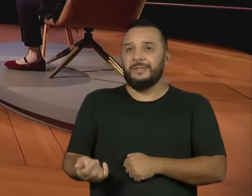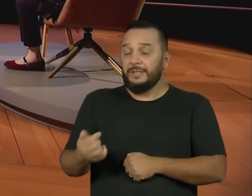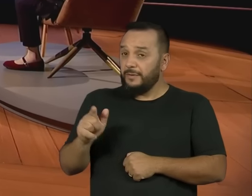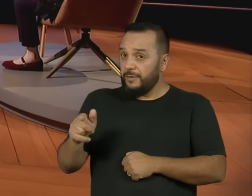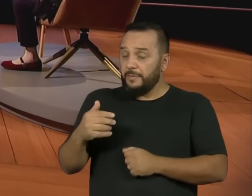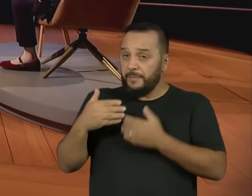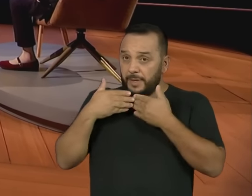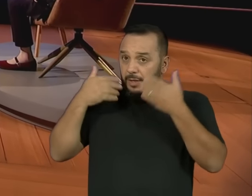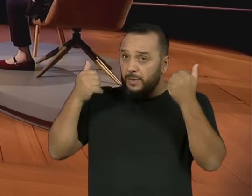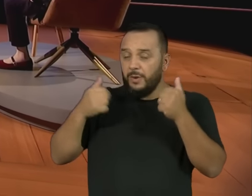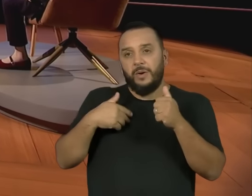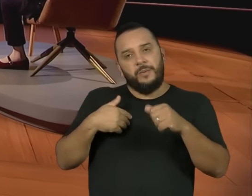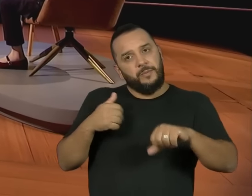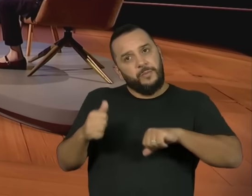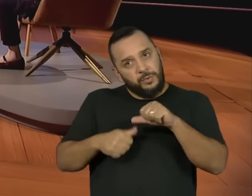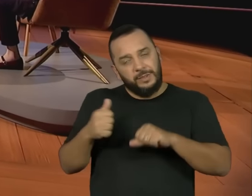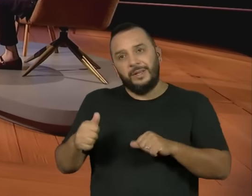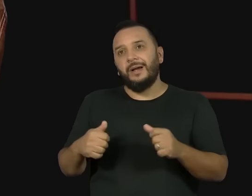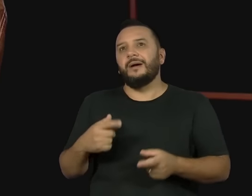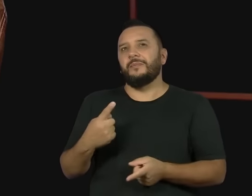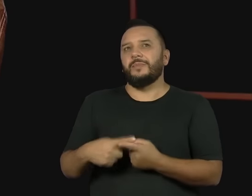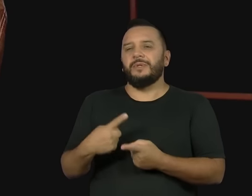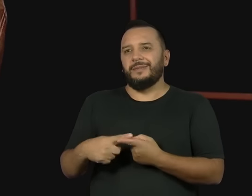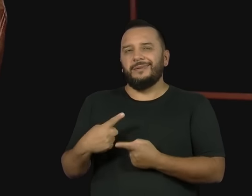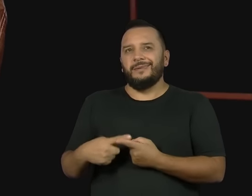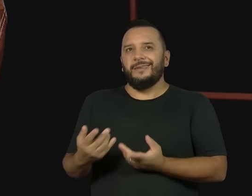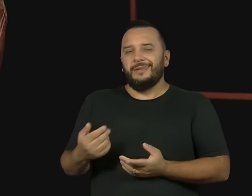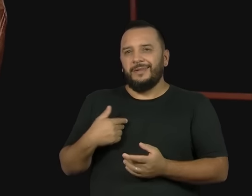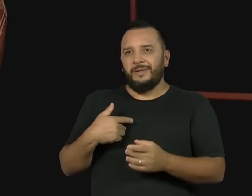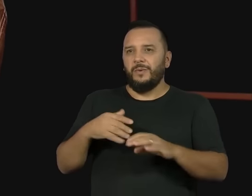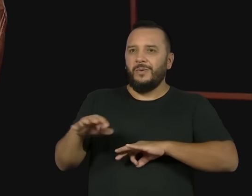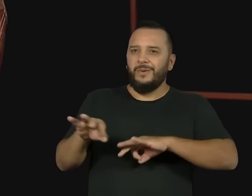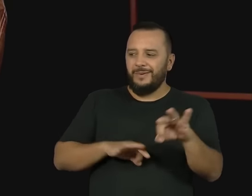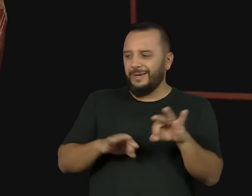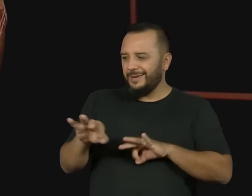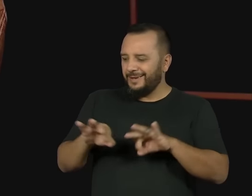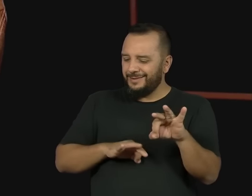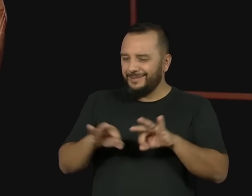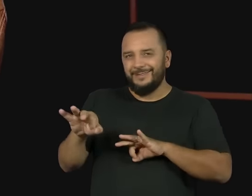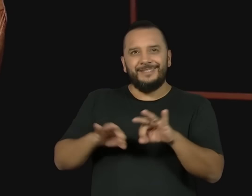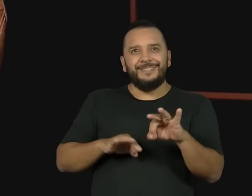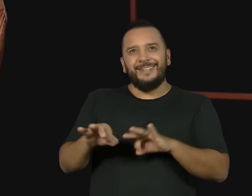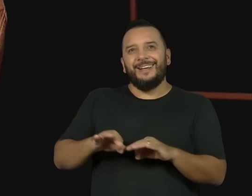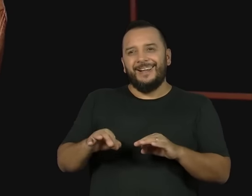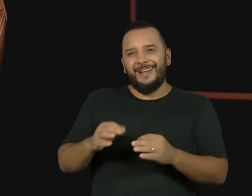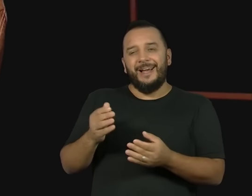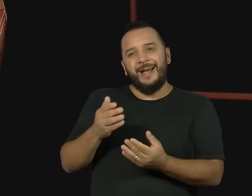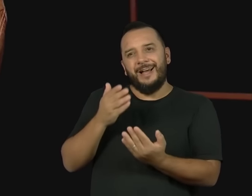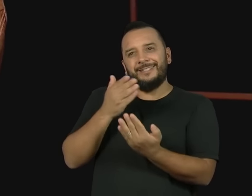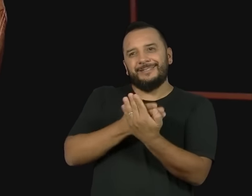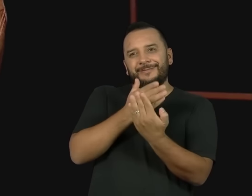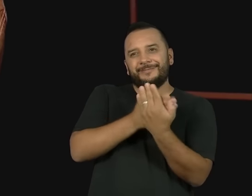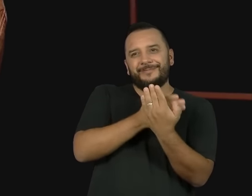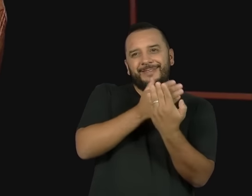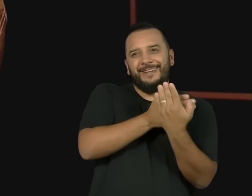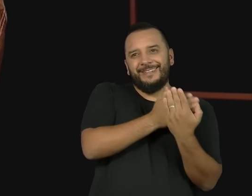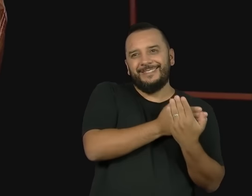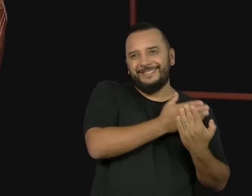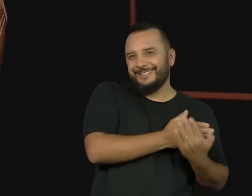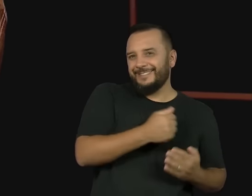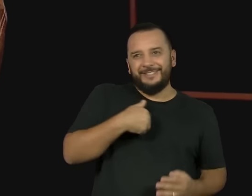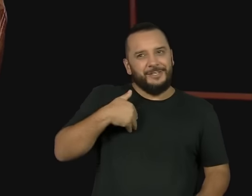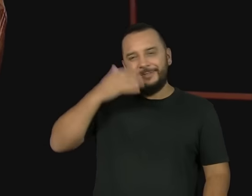ela mudar de coisa, porque eu tinha que organizar as pastas dela, e não era o meu